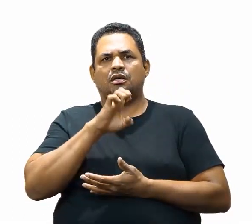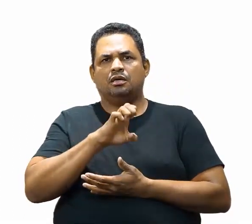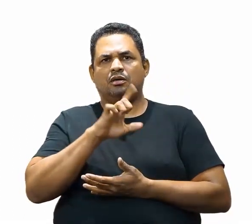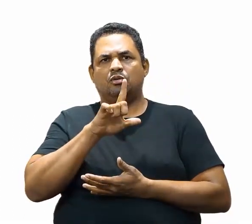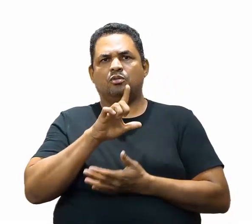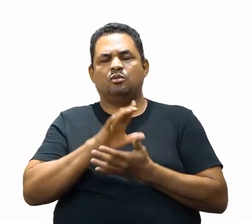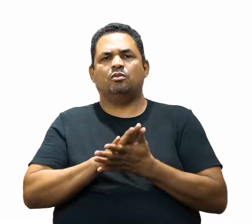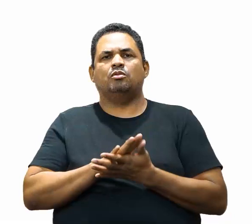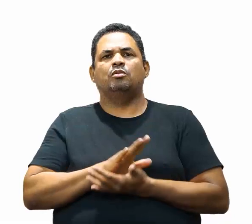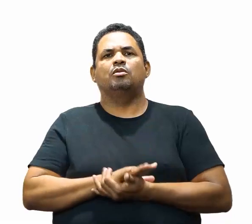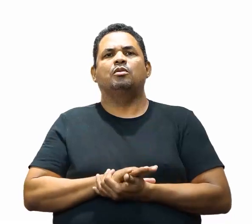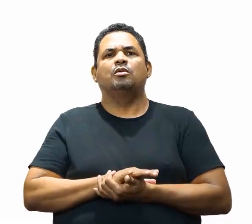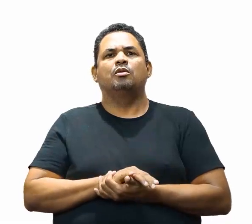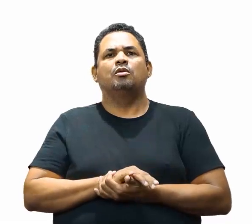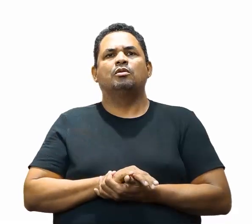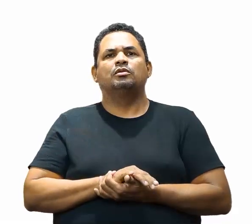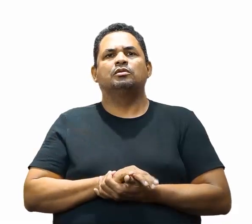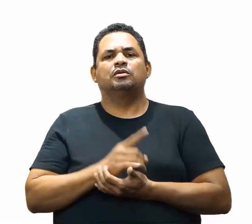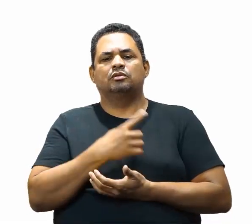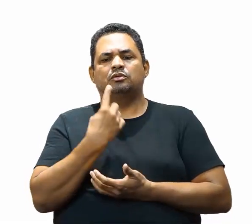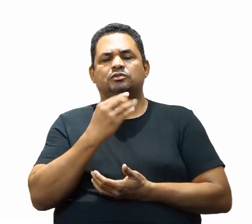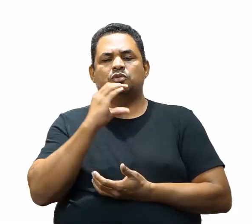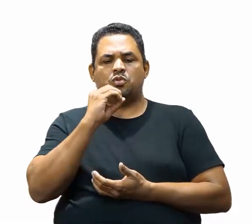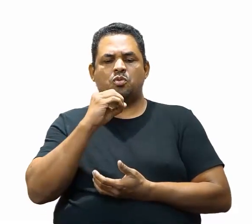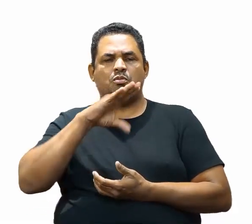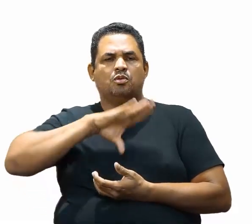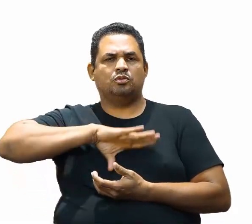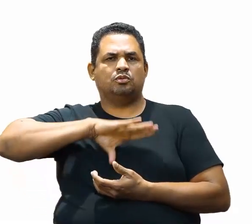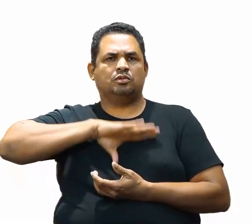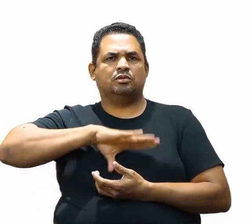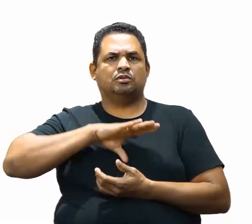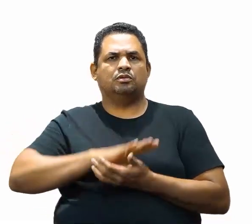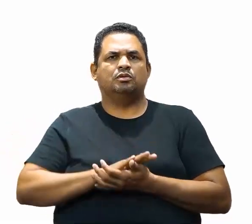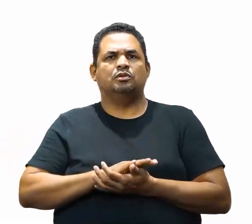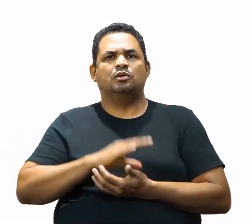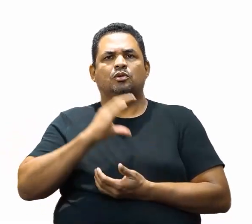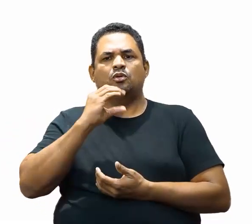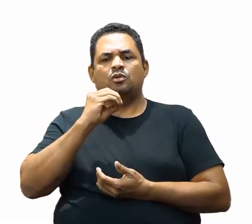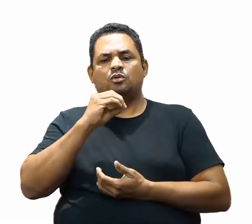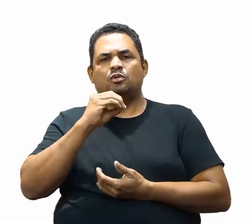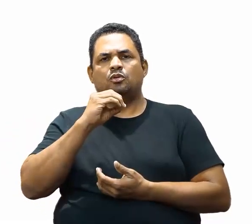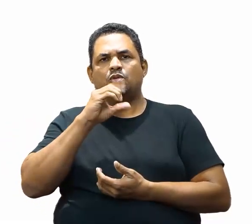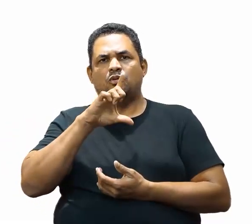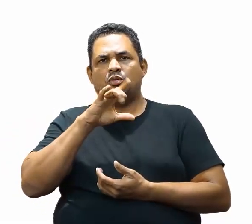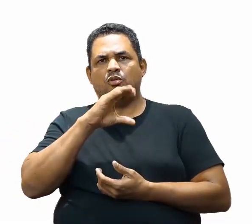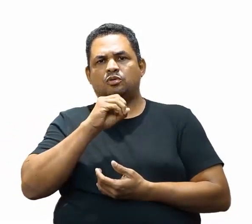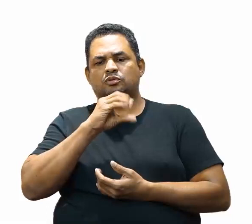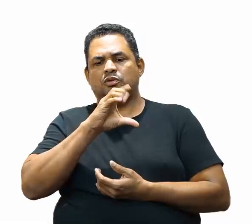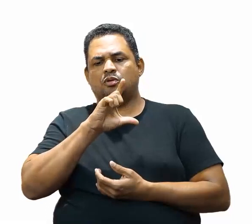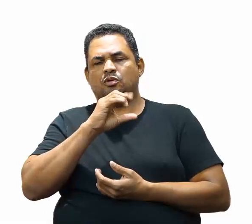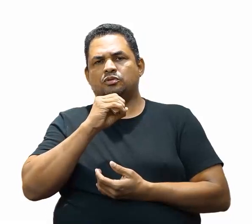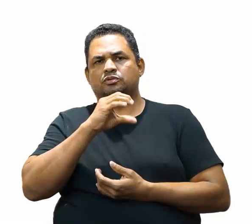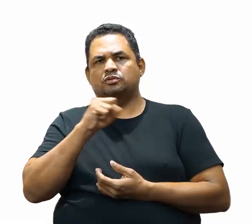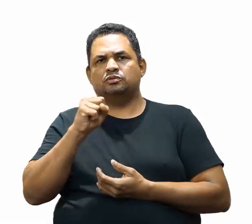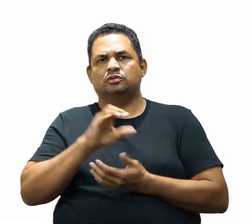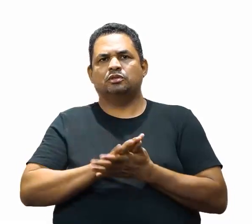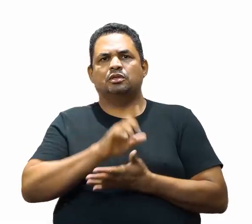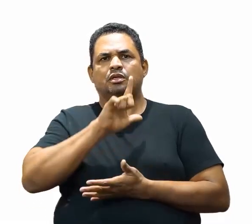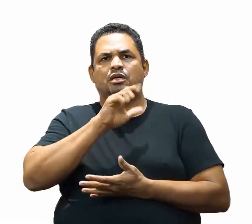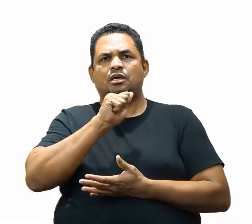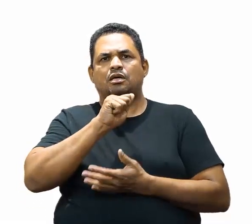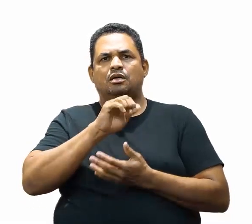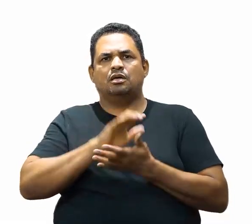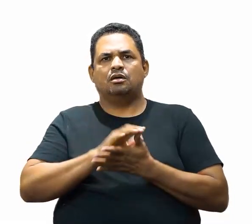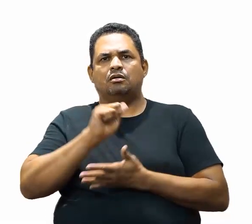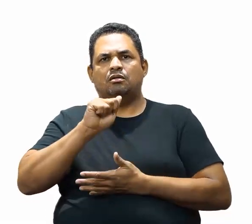ele é o nosso o da língua portuguesa, o os, o los é o nosso os, o la é o nosso a e o las é